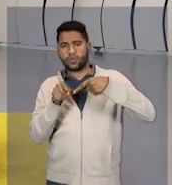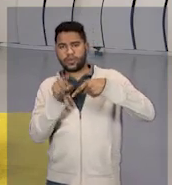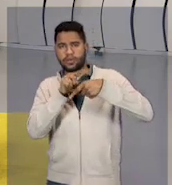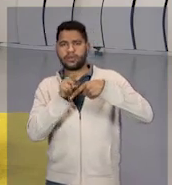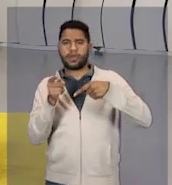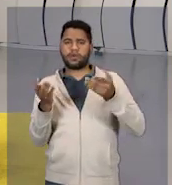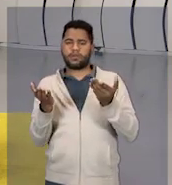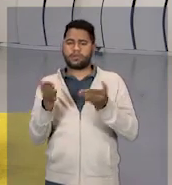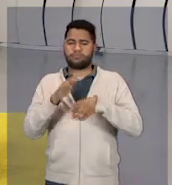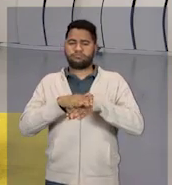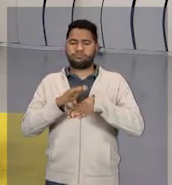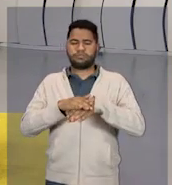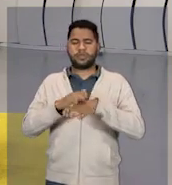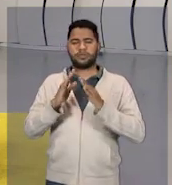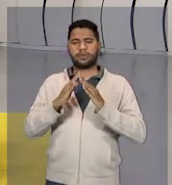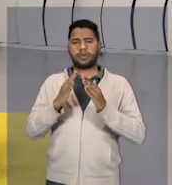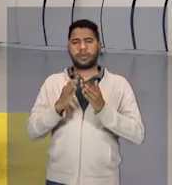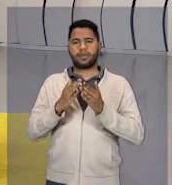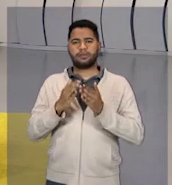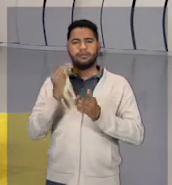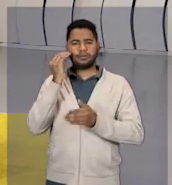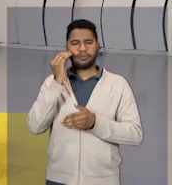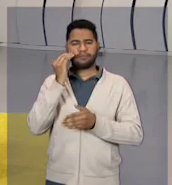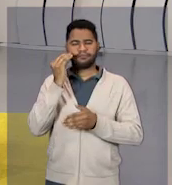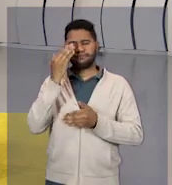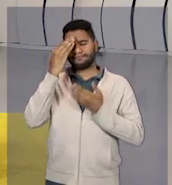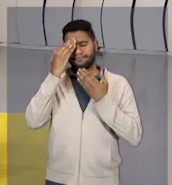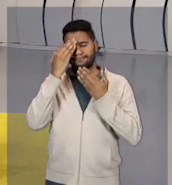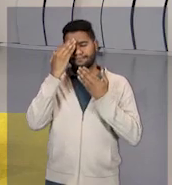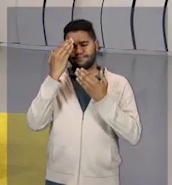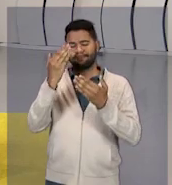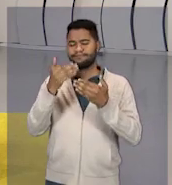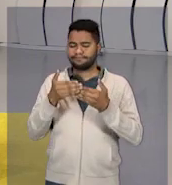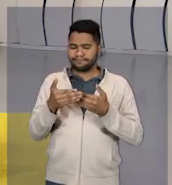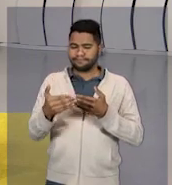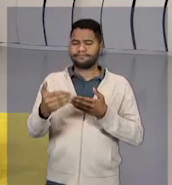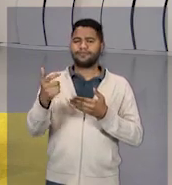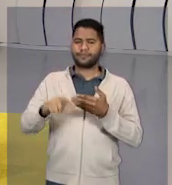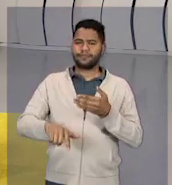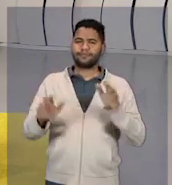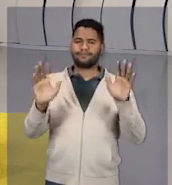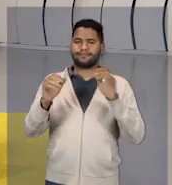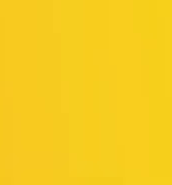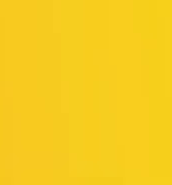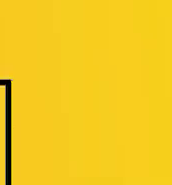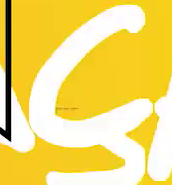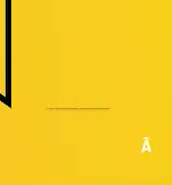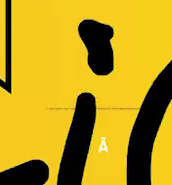em casa, viu? Muito obrigado e até a próxima aula. Um forte abraço para você.